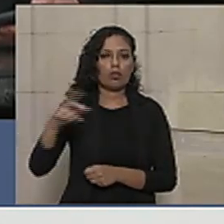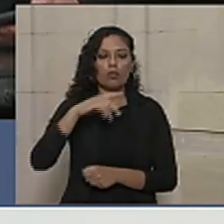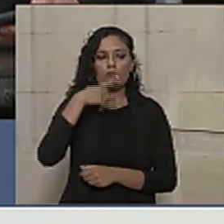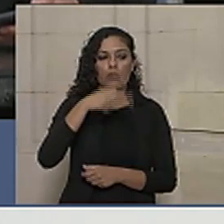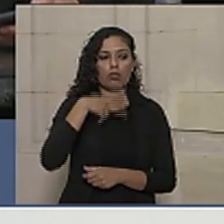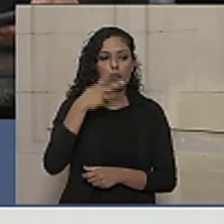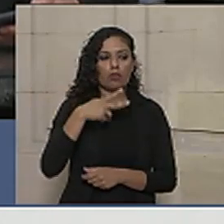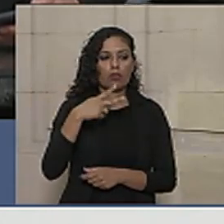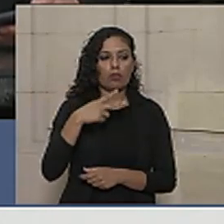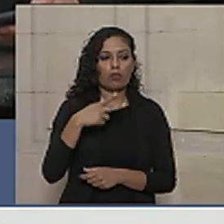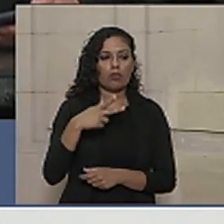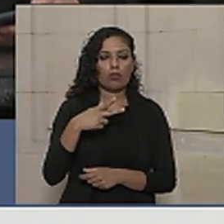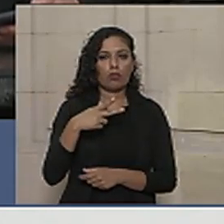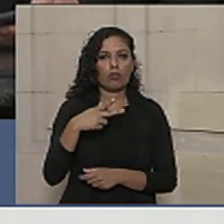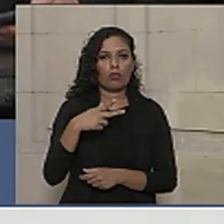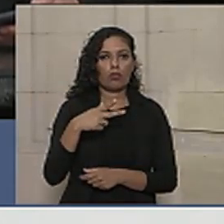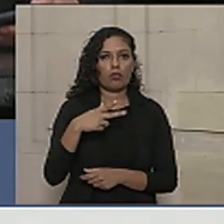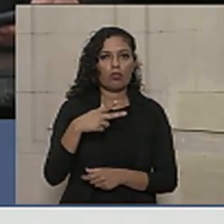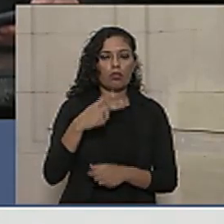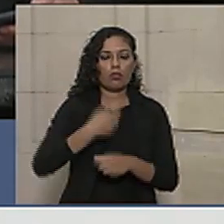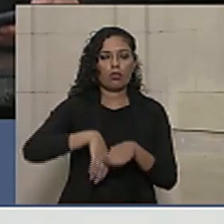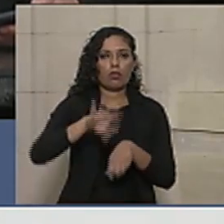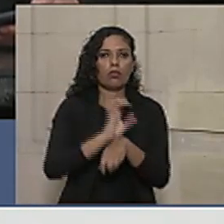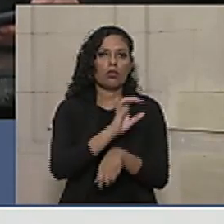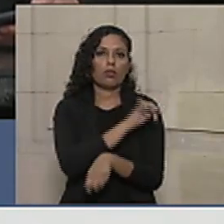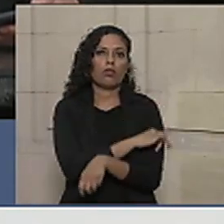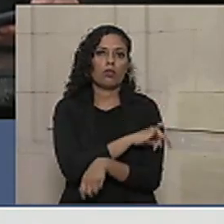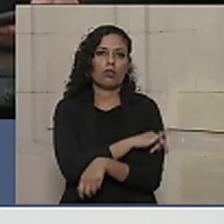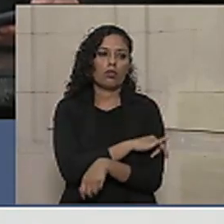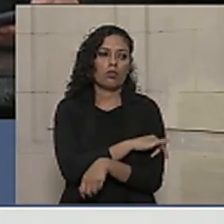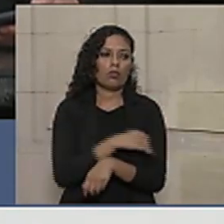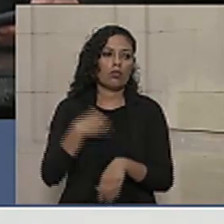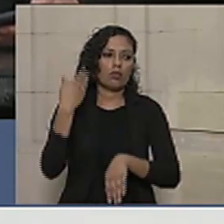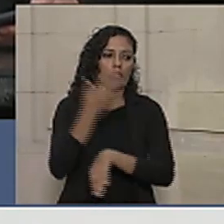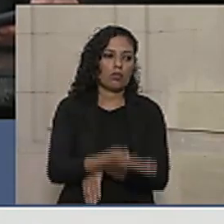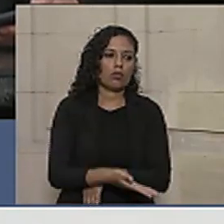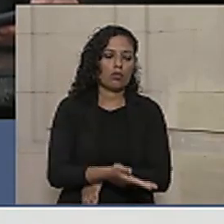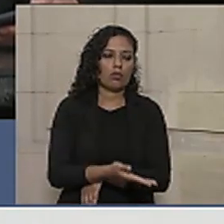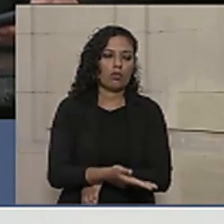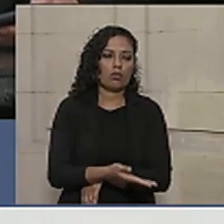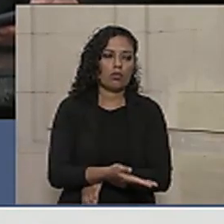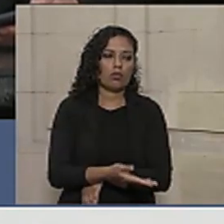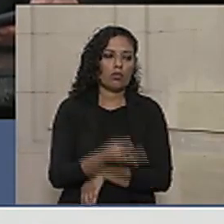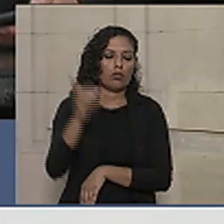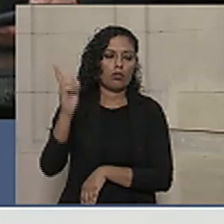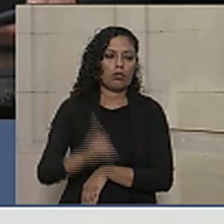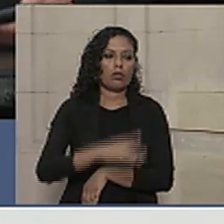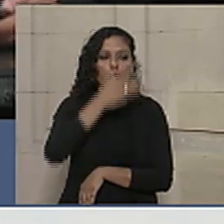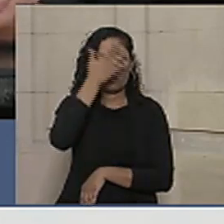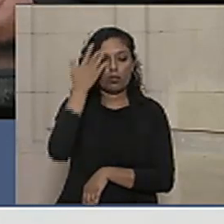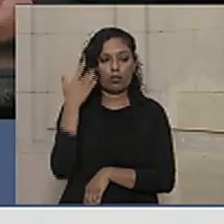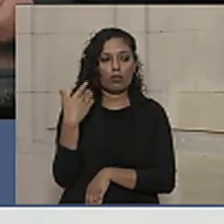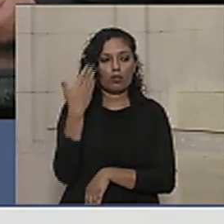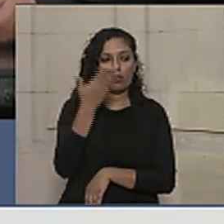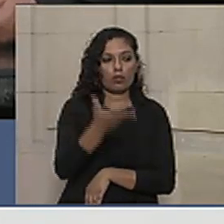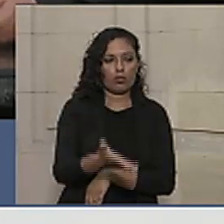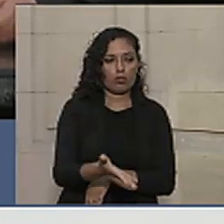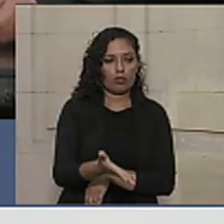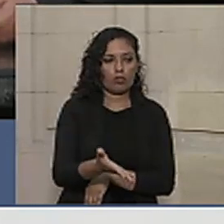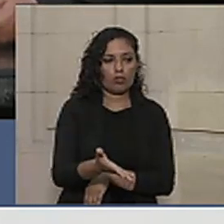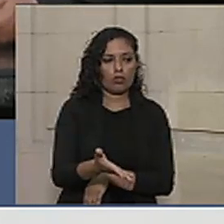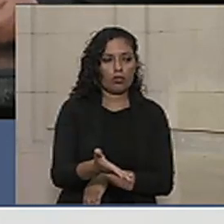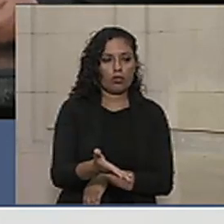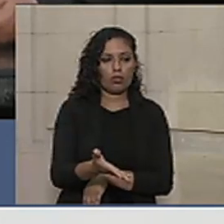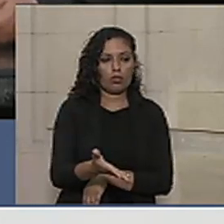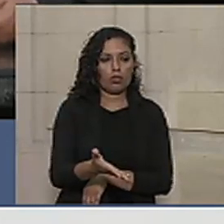que determina que as instituições bancárias localizadas no âmbito do Estado do Rio de Janeiro permitam acesso de clientes ao interior da agência quando o sistema se encontrar disponível ou fora